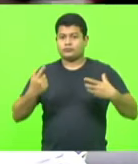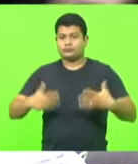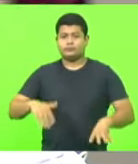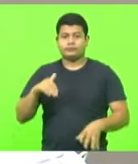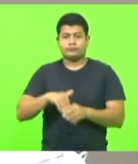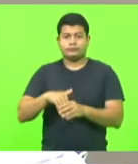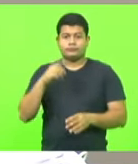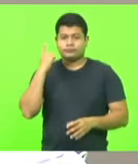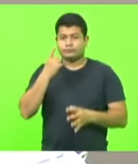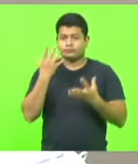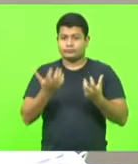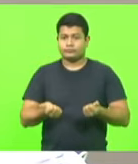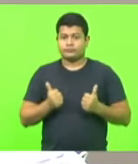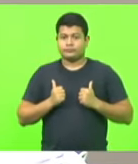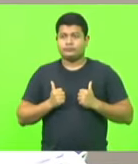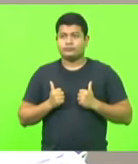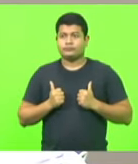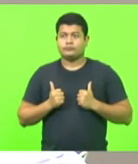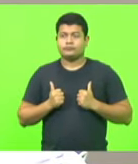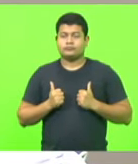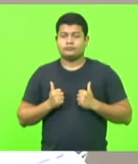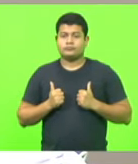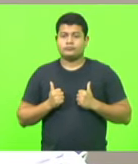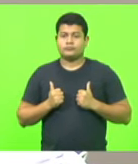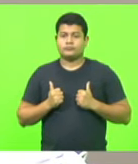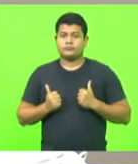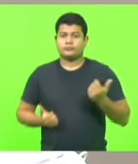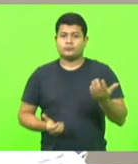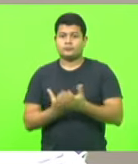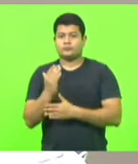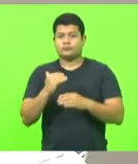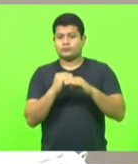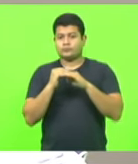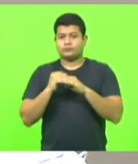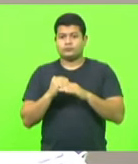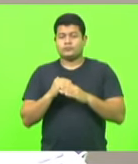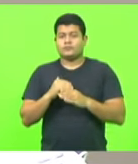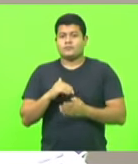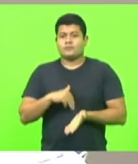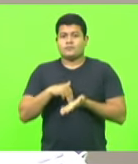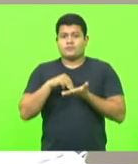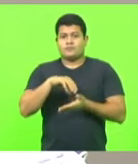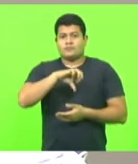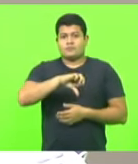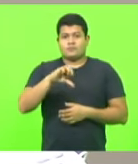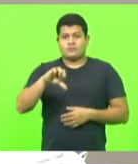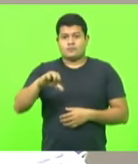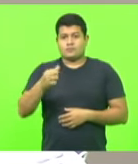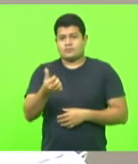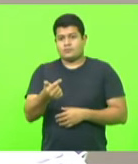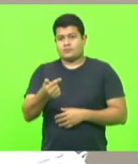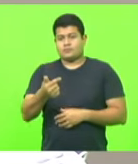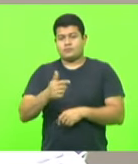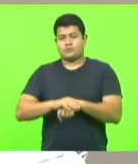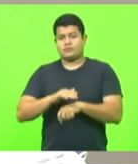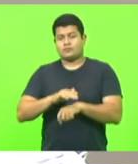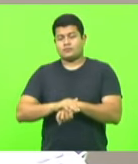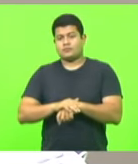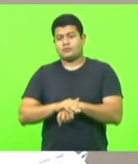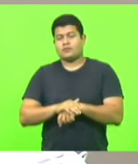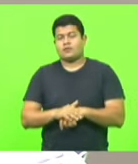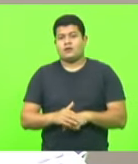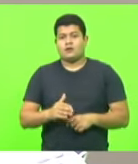em votação, deputados que aprovam permaneçam como se encontram. Aprovado por unanimidade. Moção 967, autor deputado Dr. Vicente Caro